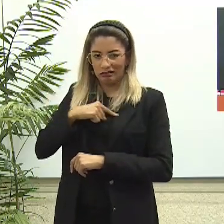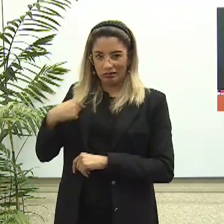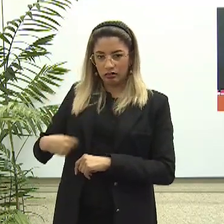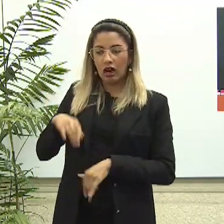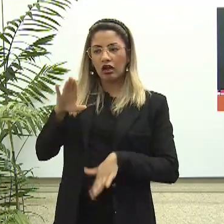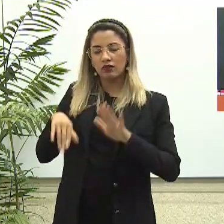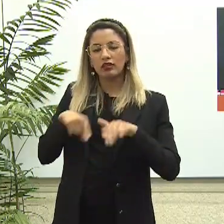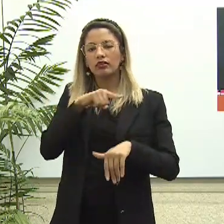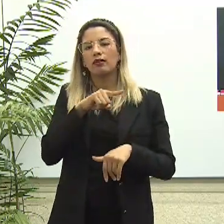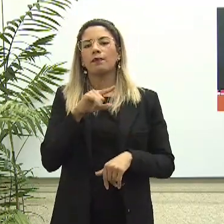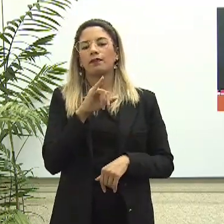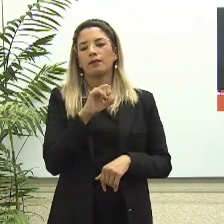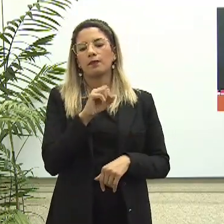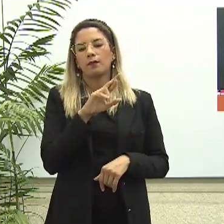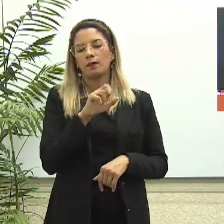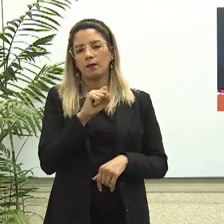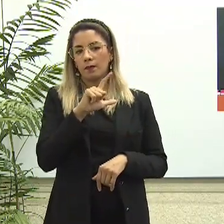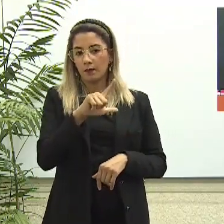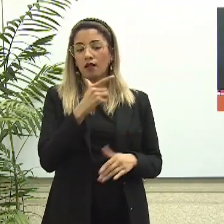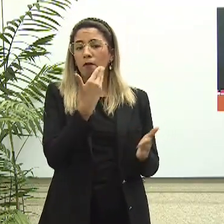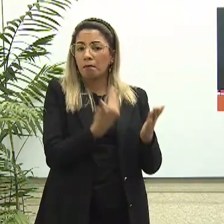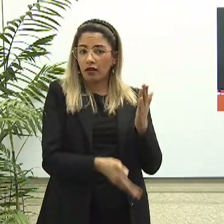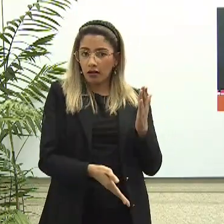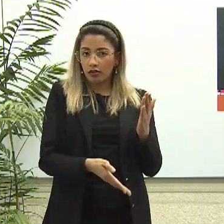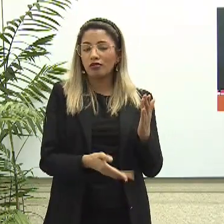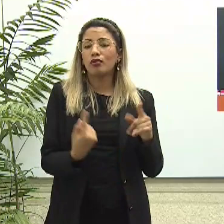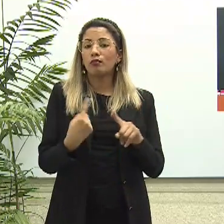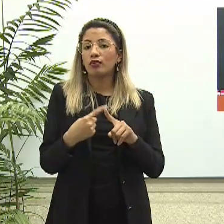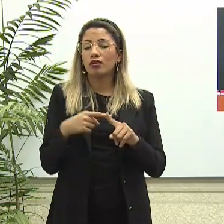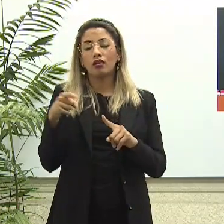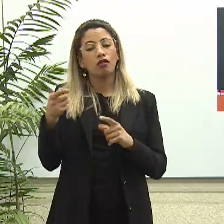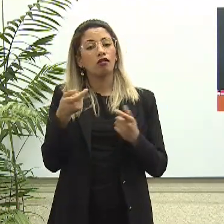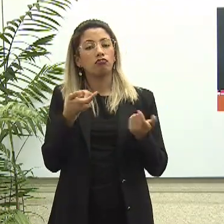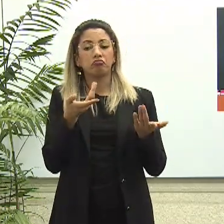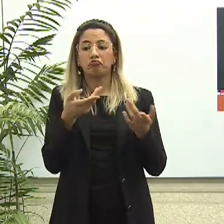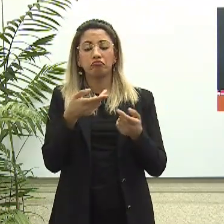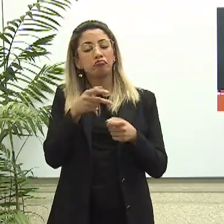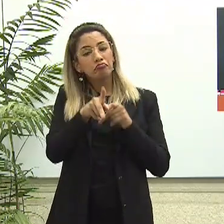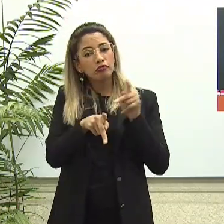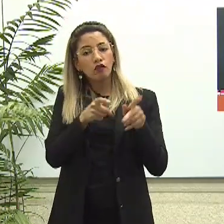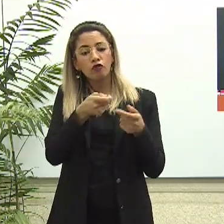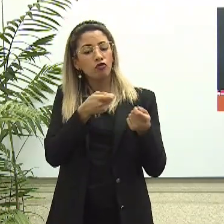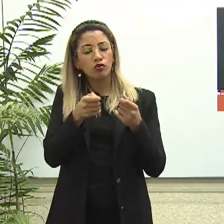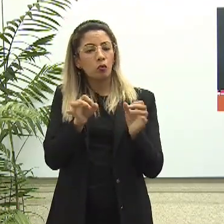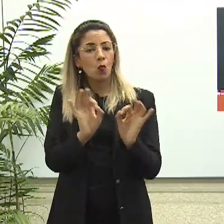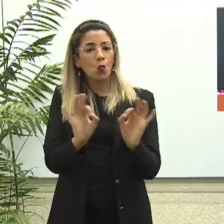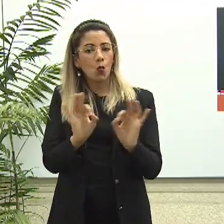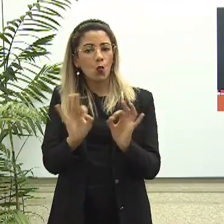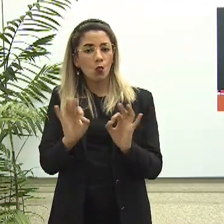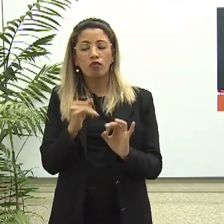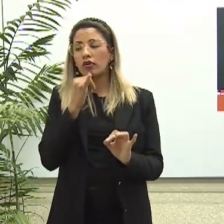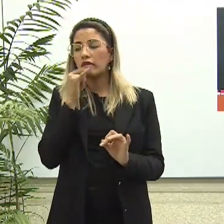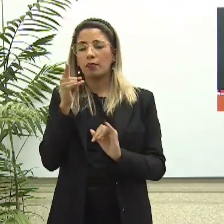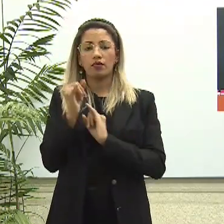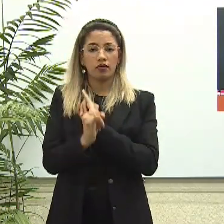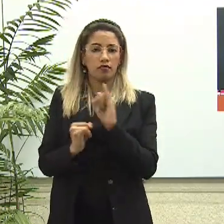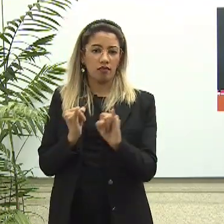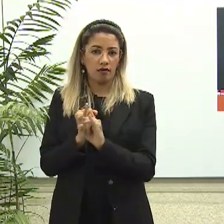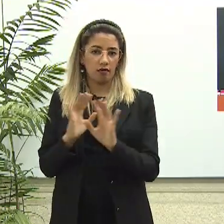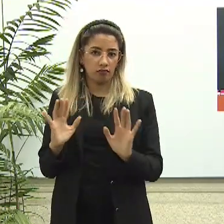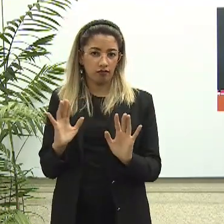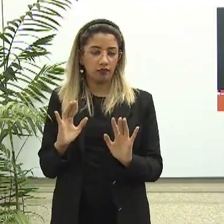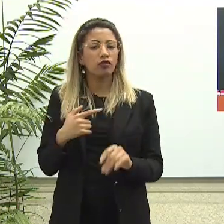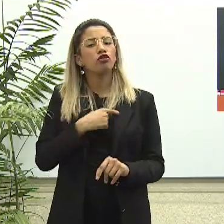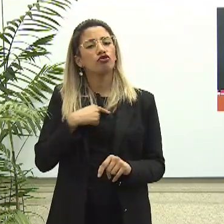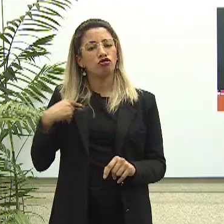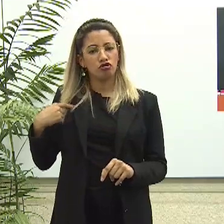Israel e em desenvolvimento de tecnologia de controle de população a partir do Estado por exemplo pelo digital por exemplo ainda que a